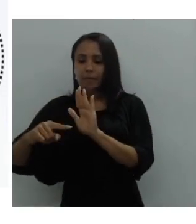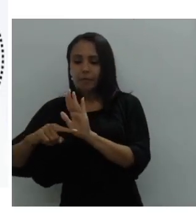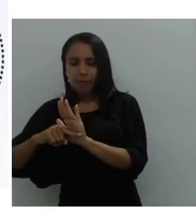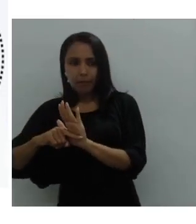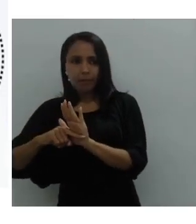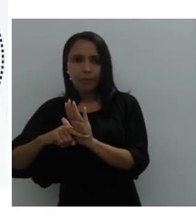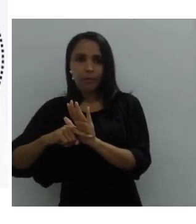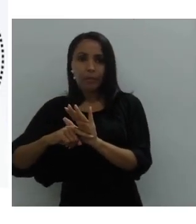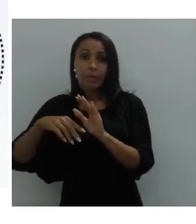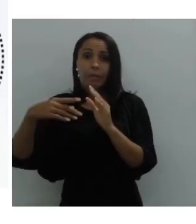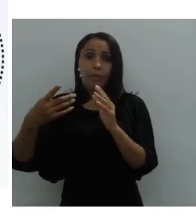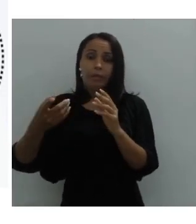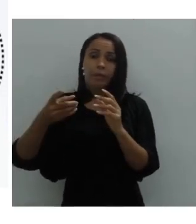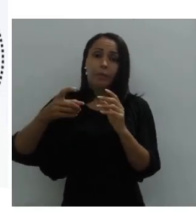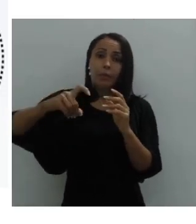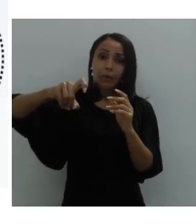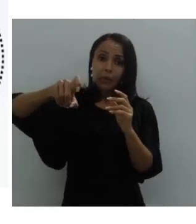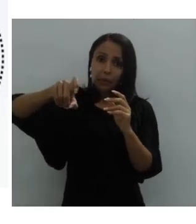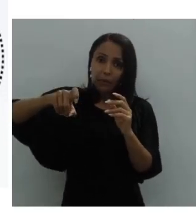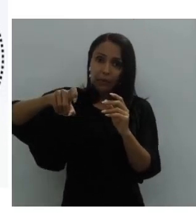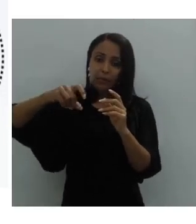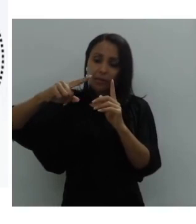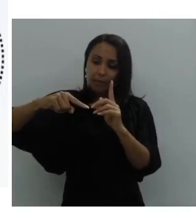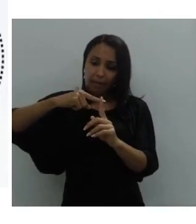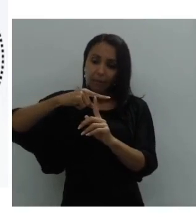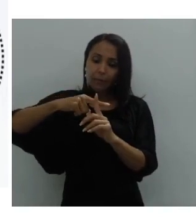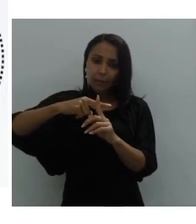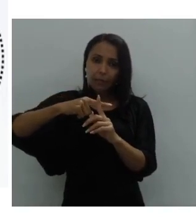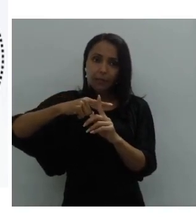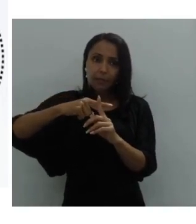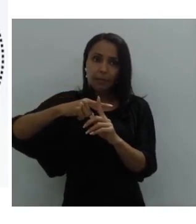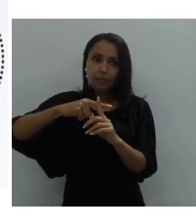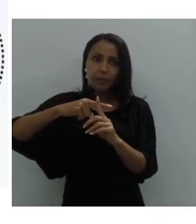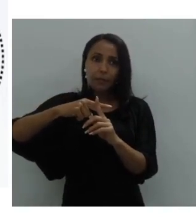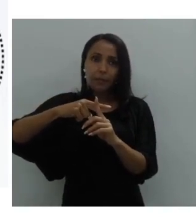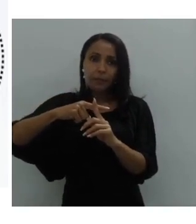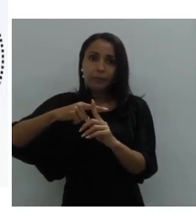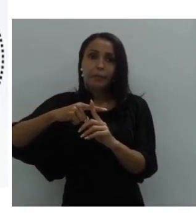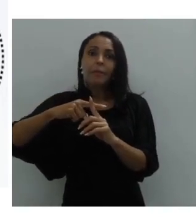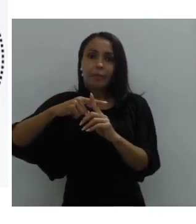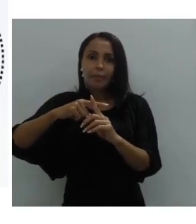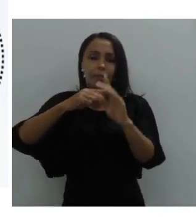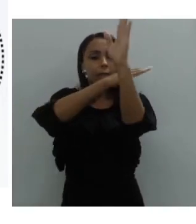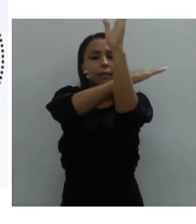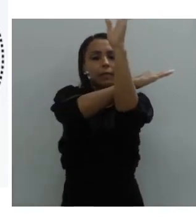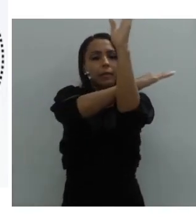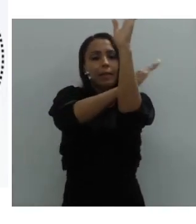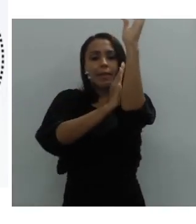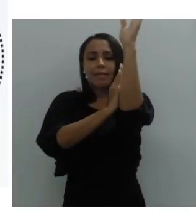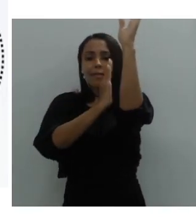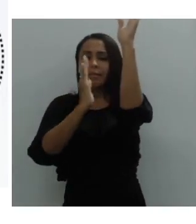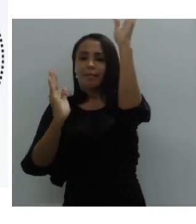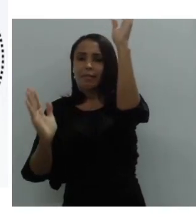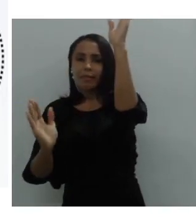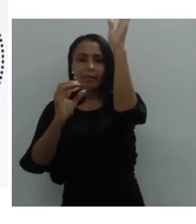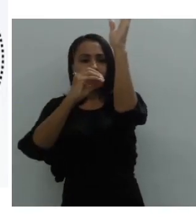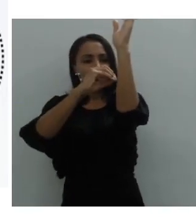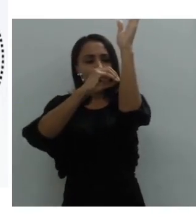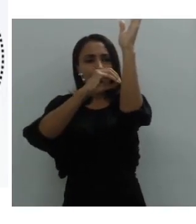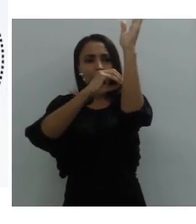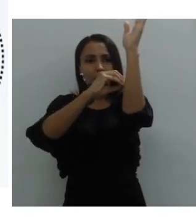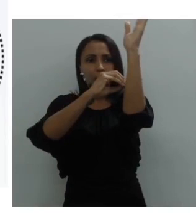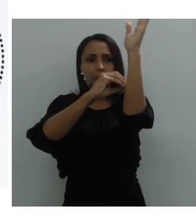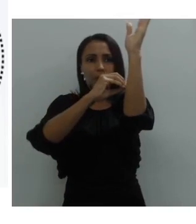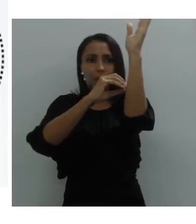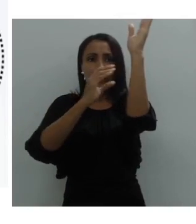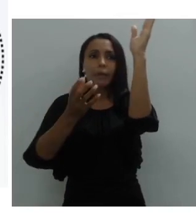seja, o x é positivo, quer dizer o quê? Que o x é à direita do zero, porque a direita do zero